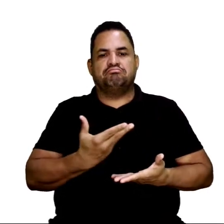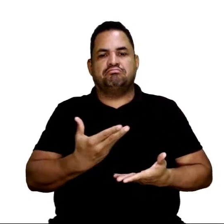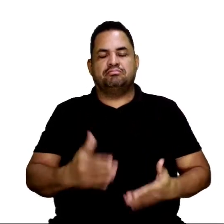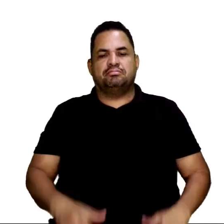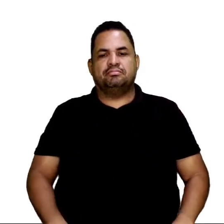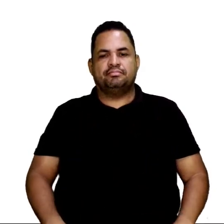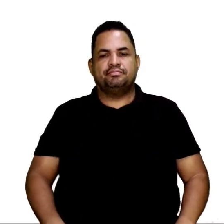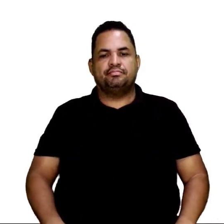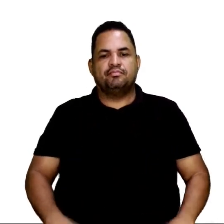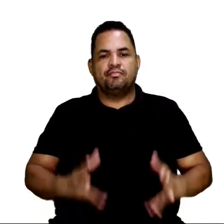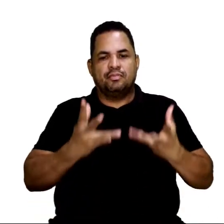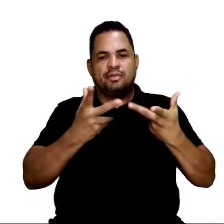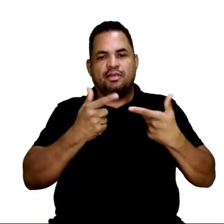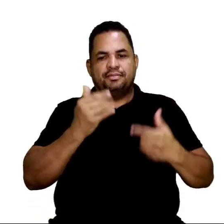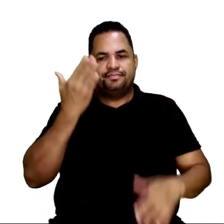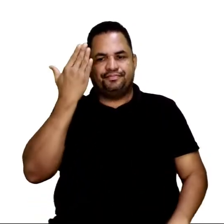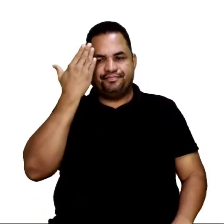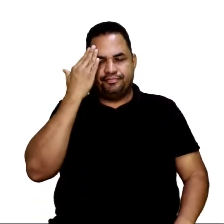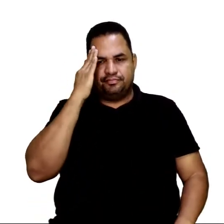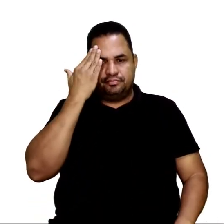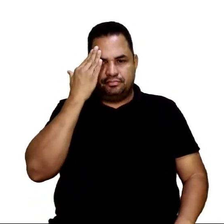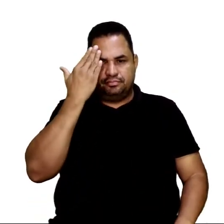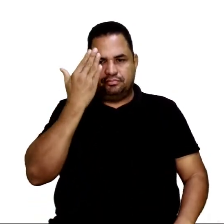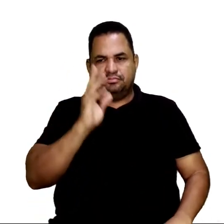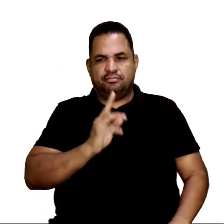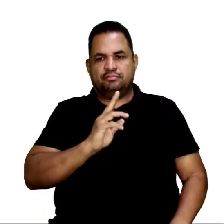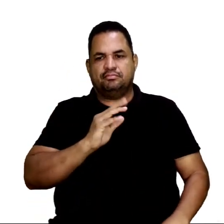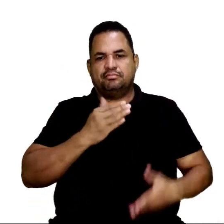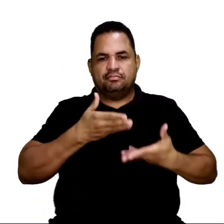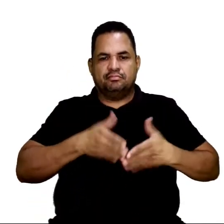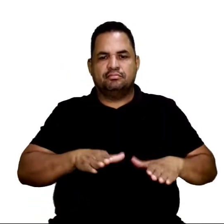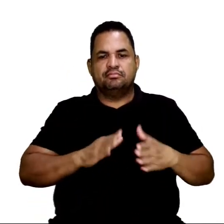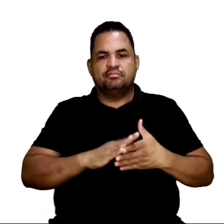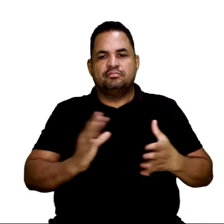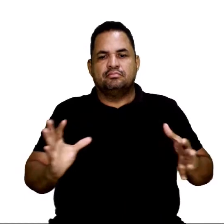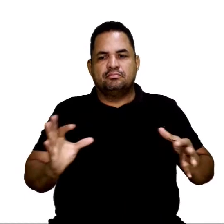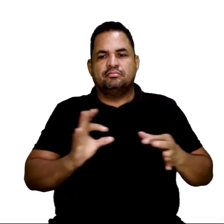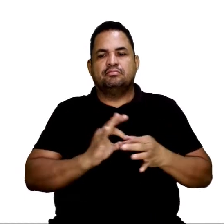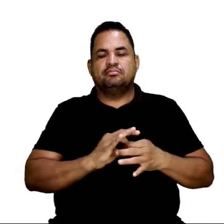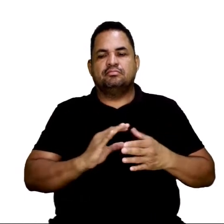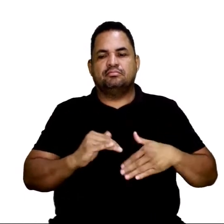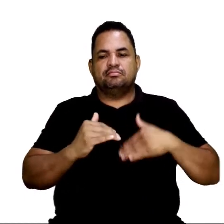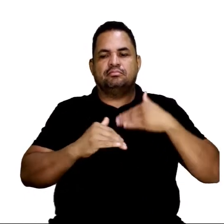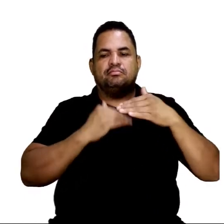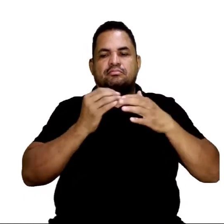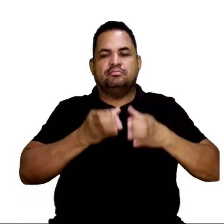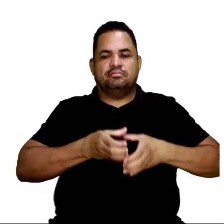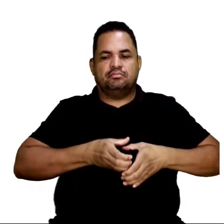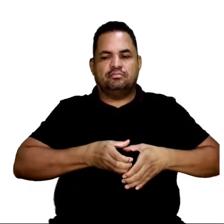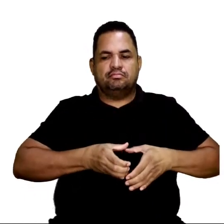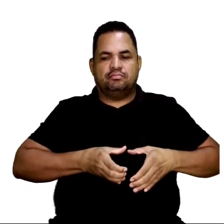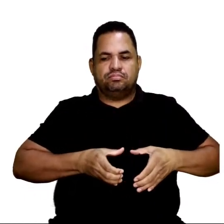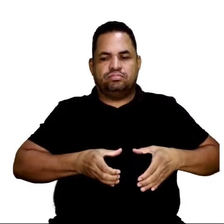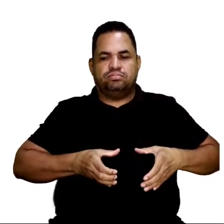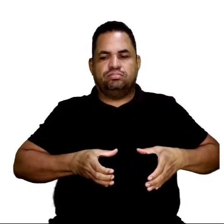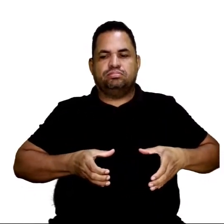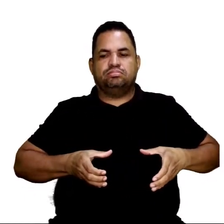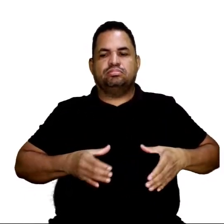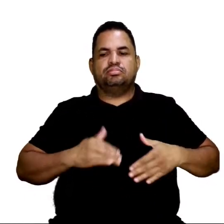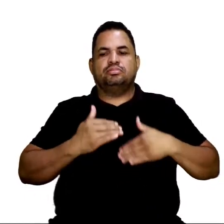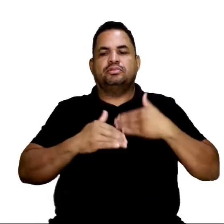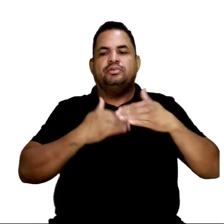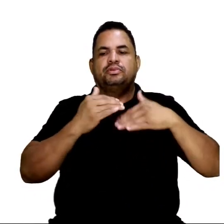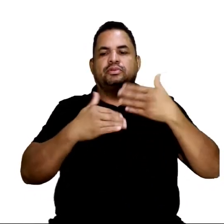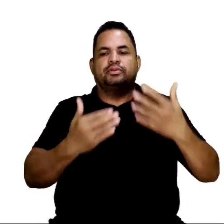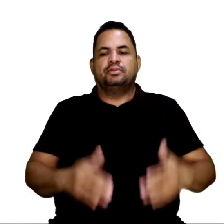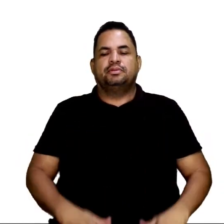Para a habilidade dessa aula, vamos compreender os processos de reprodução associando ao seu desenvolvimento embrionário,